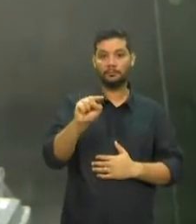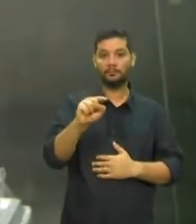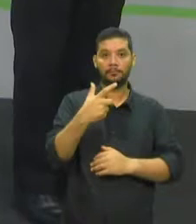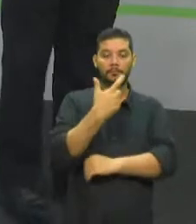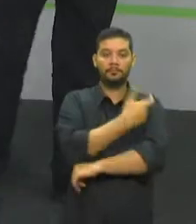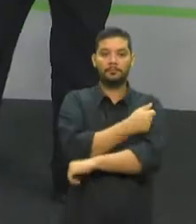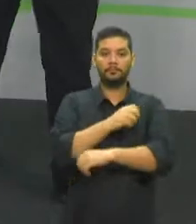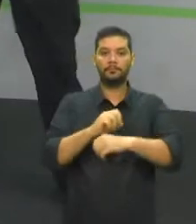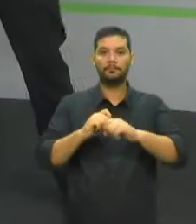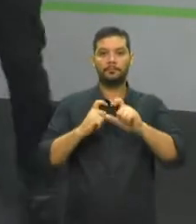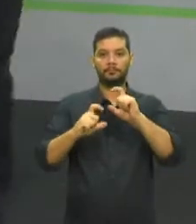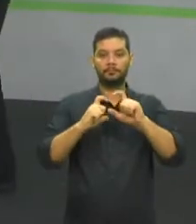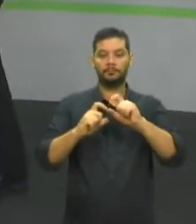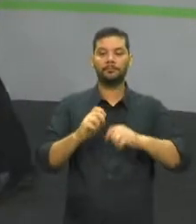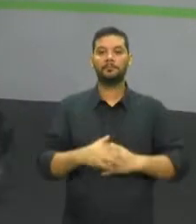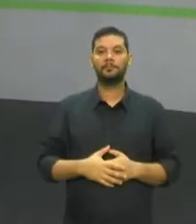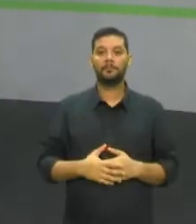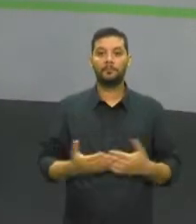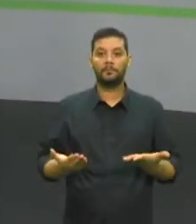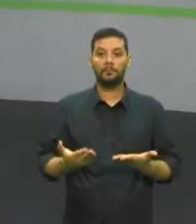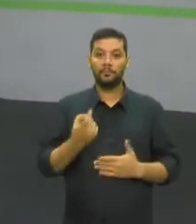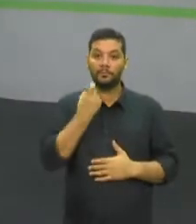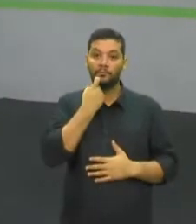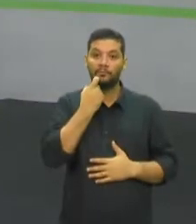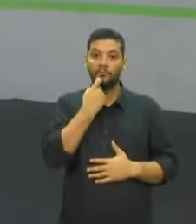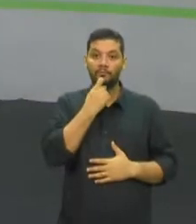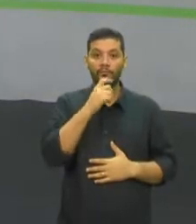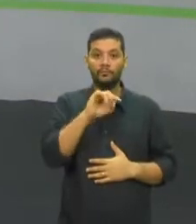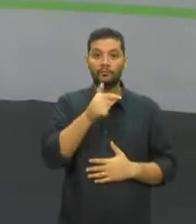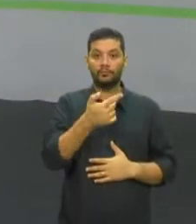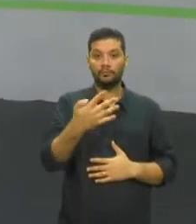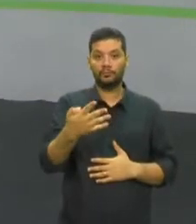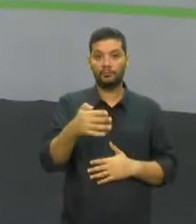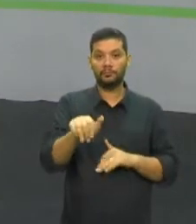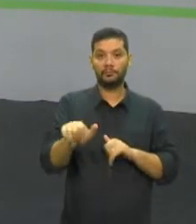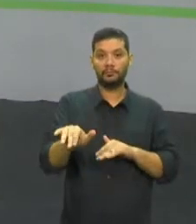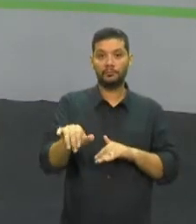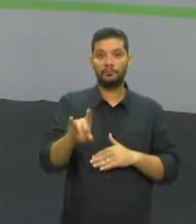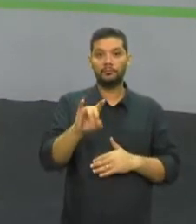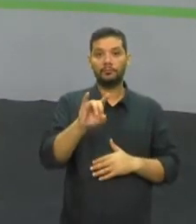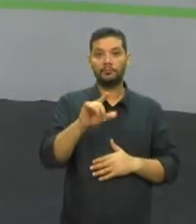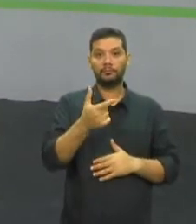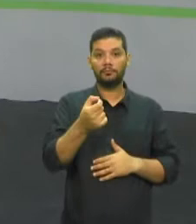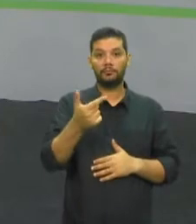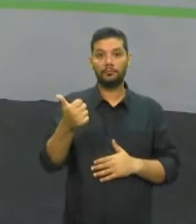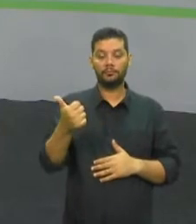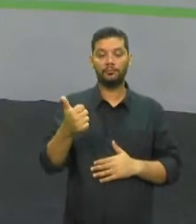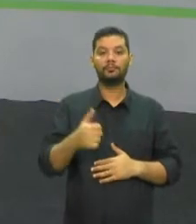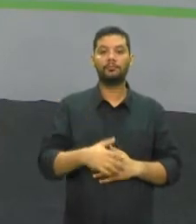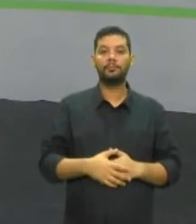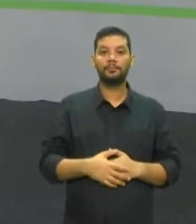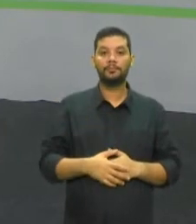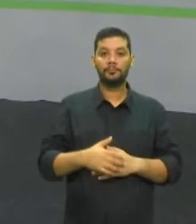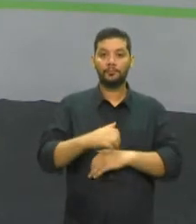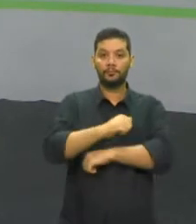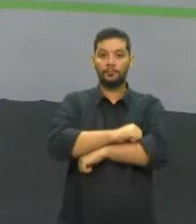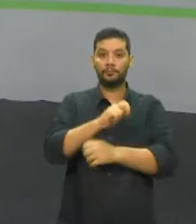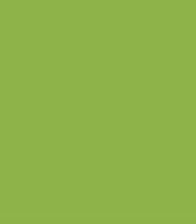Coronavac. Hoje é sexta-feira, 24 de setembro de 2021, e o primeiro expediente começa